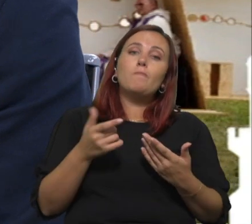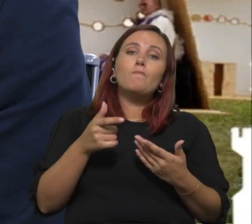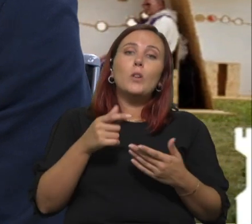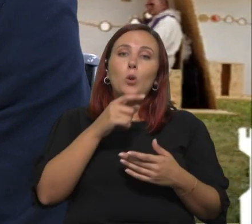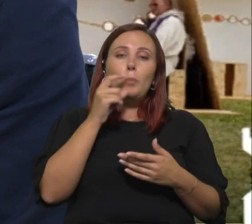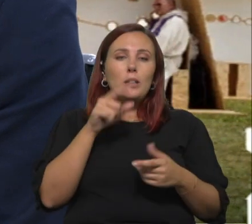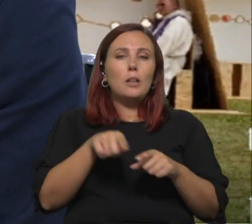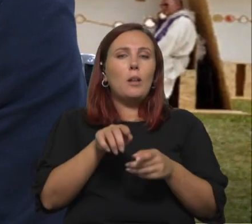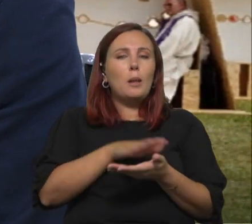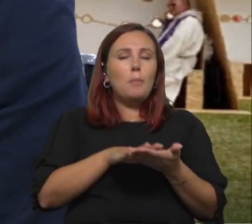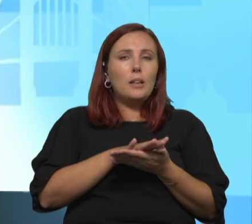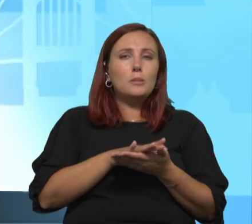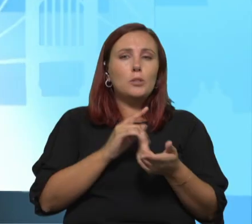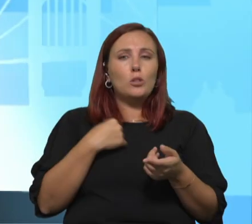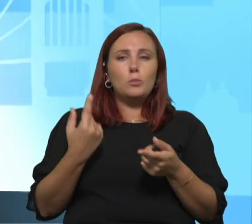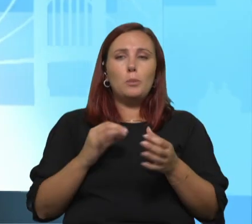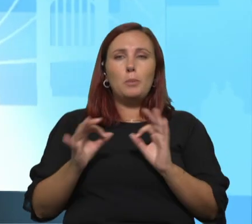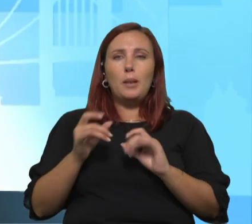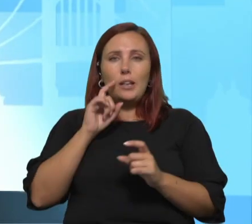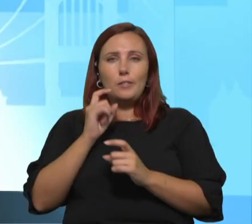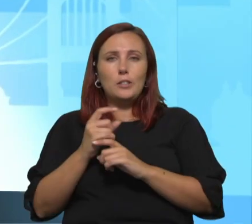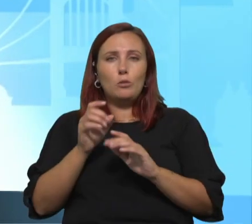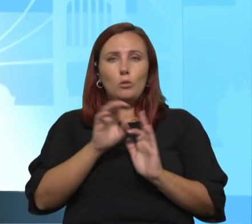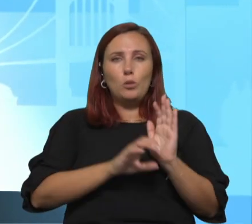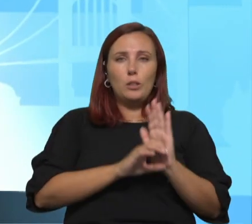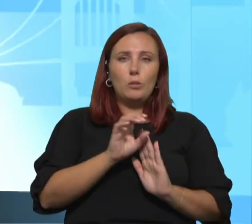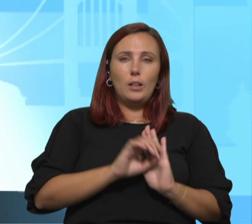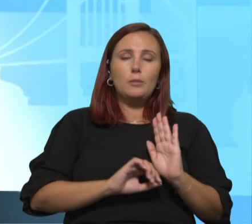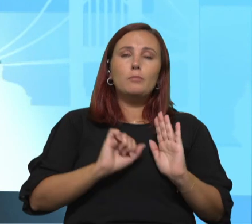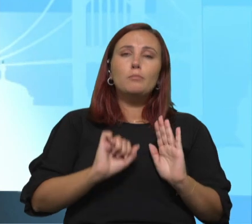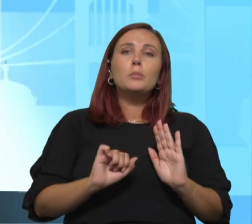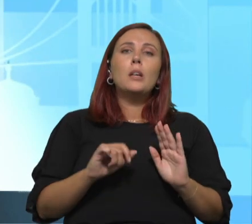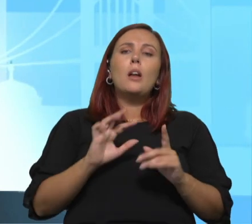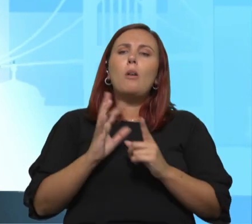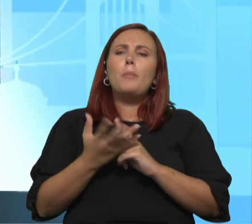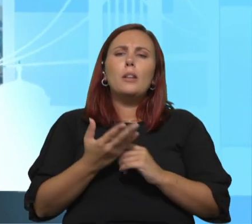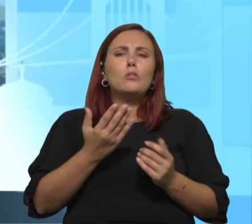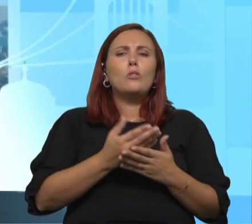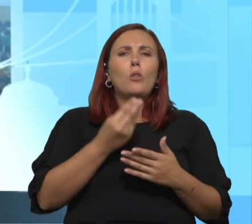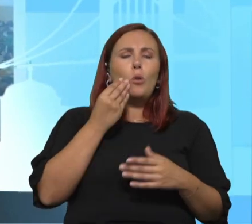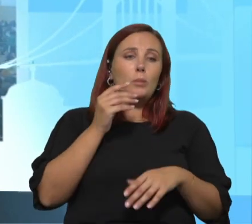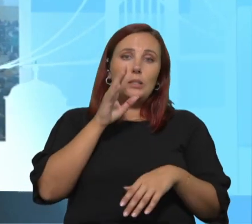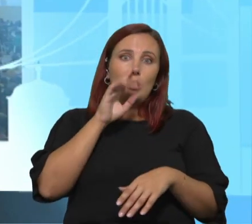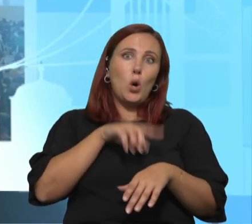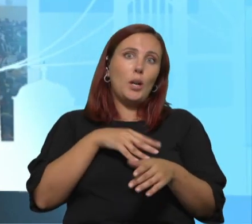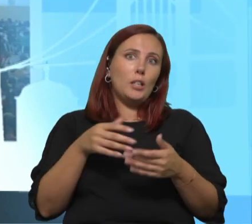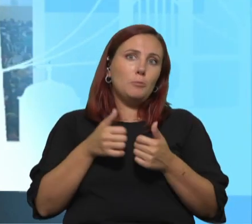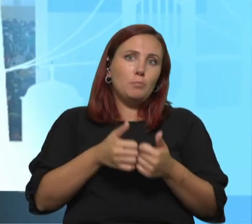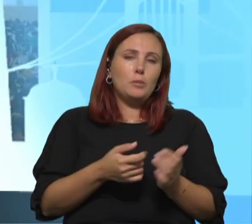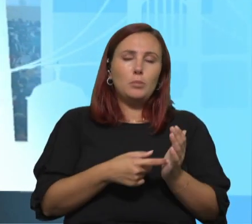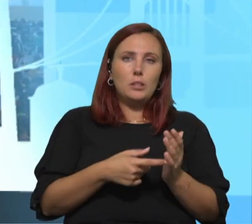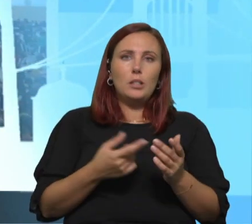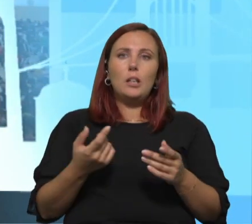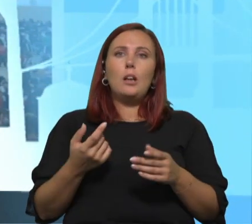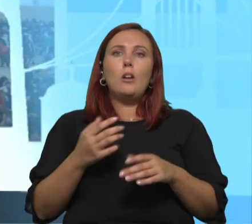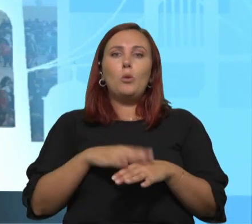revisão. E tudo isso, de que forma é que se torna possível num ambiente de escola feito de horários, enfim, de corridas, de